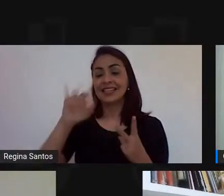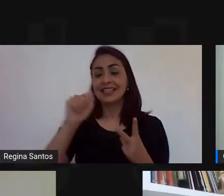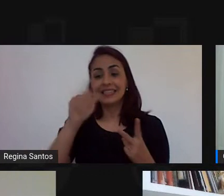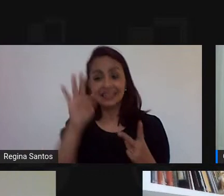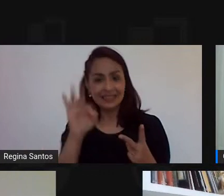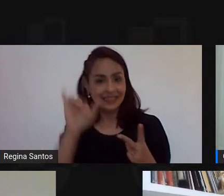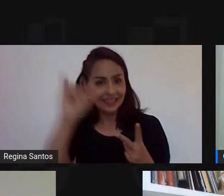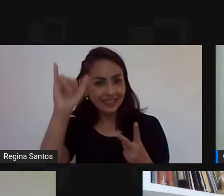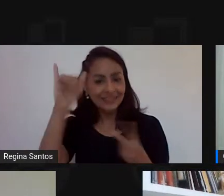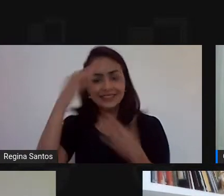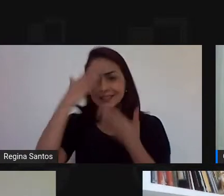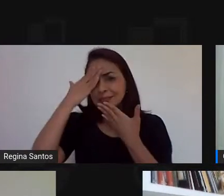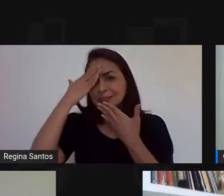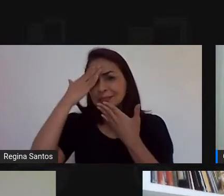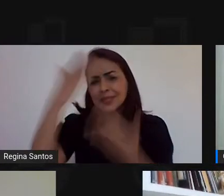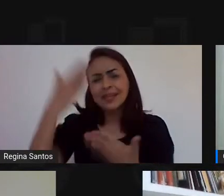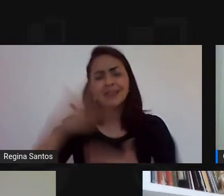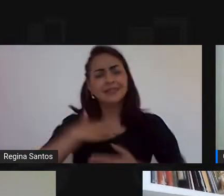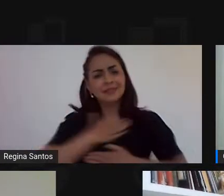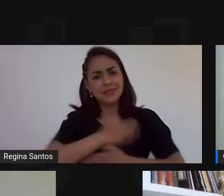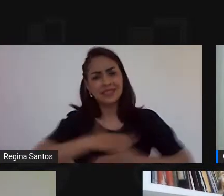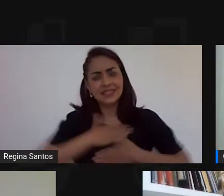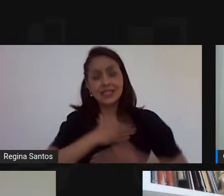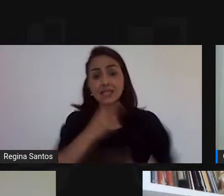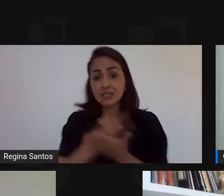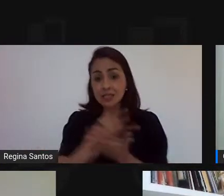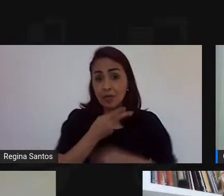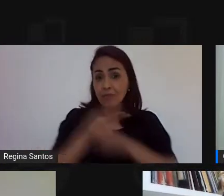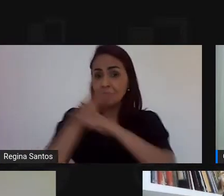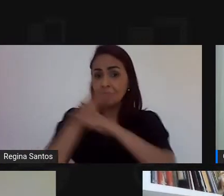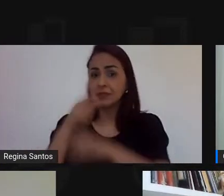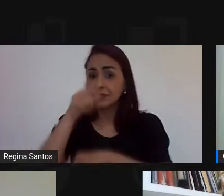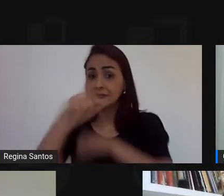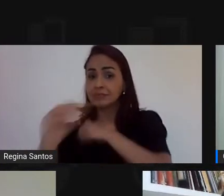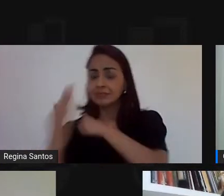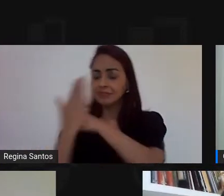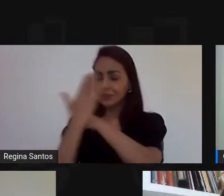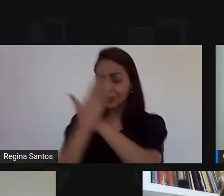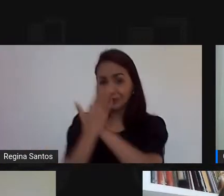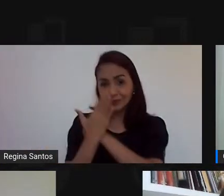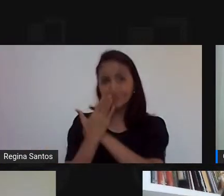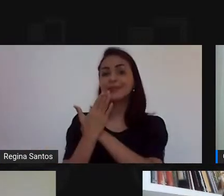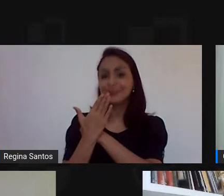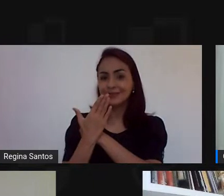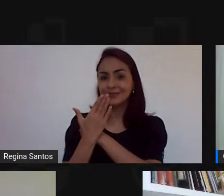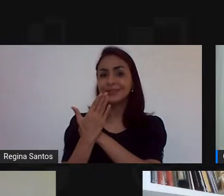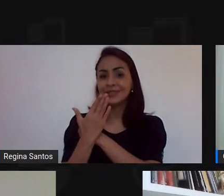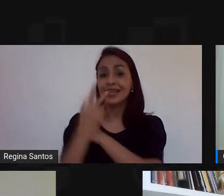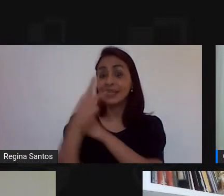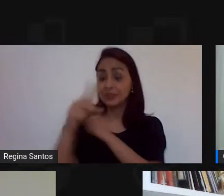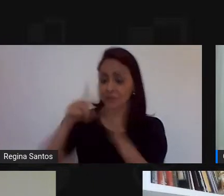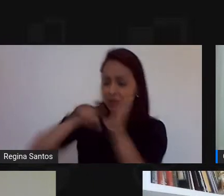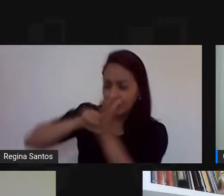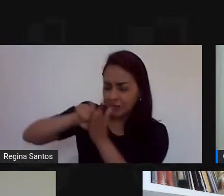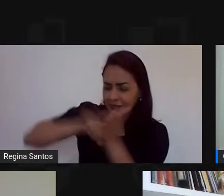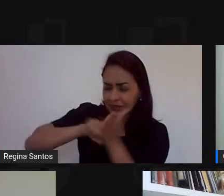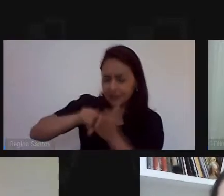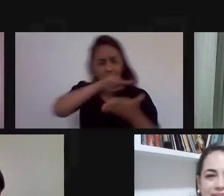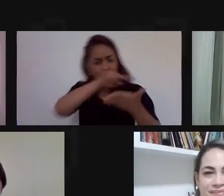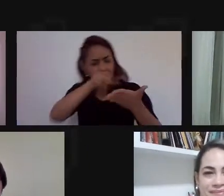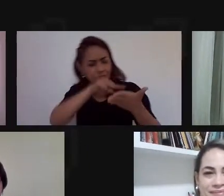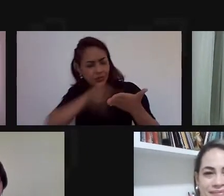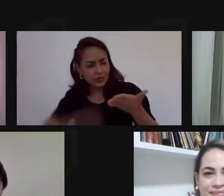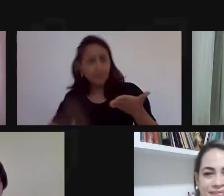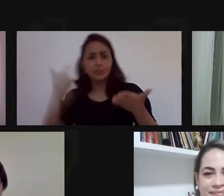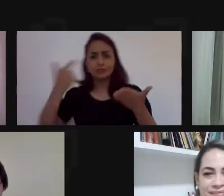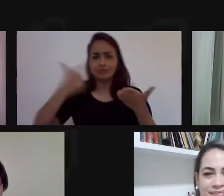todas as vezes que te procurei, você me auxiliou com o seu trabalho, seu trabalho foi lido e relido para que eu pudesse